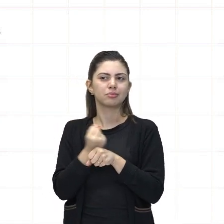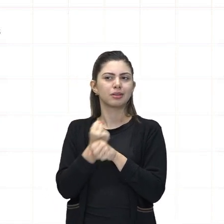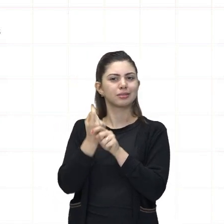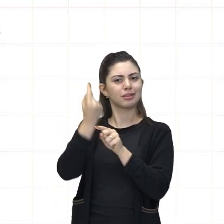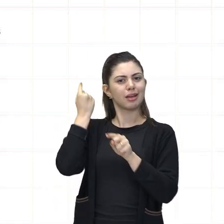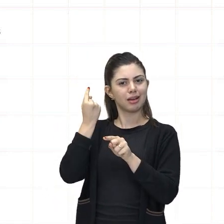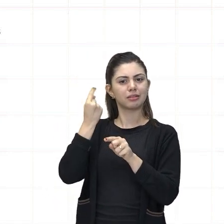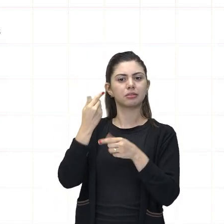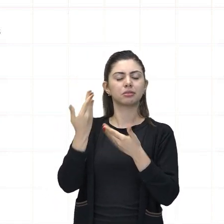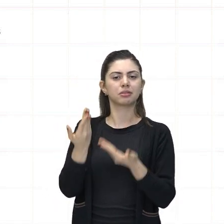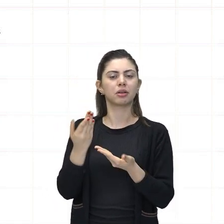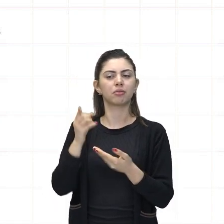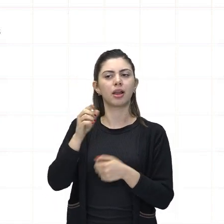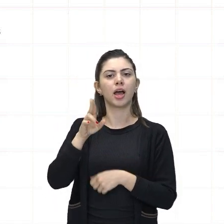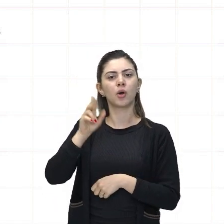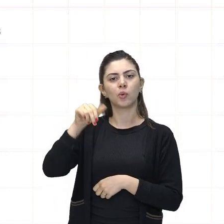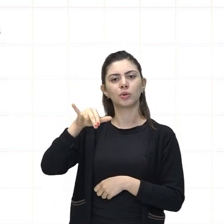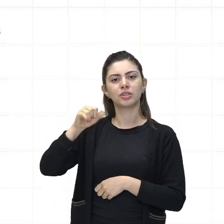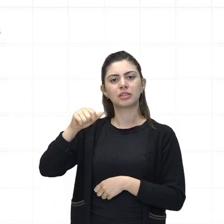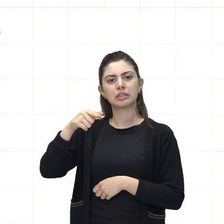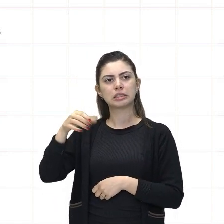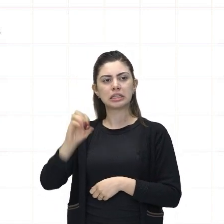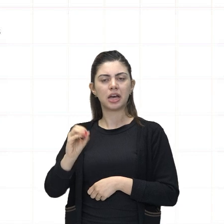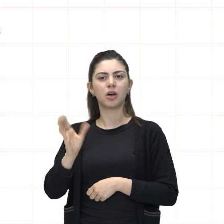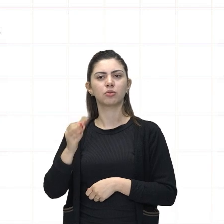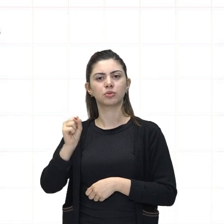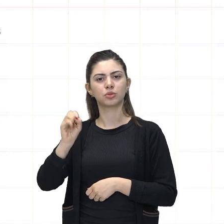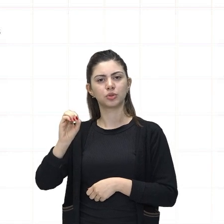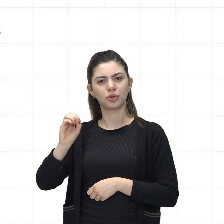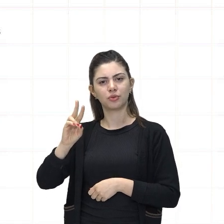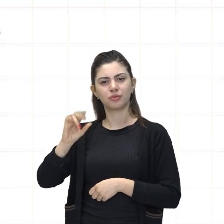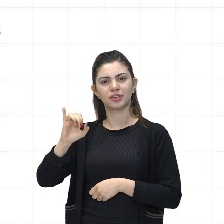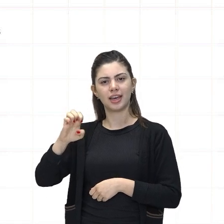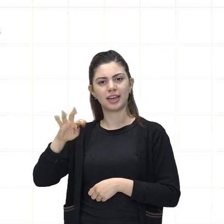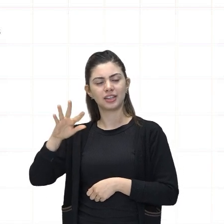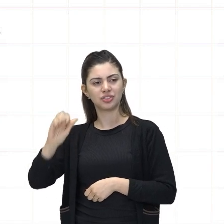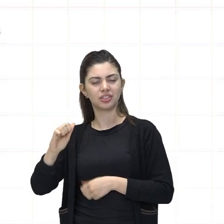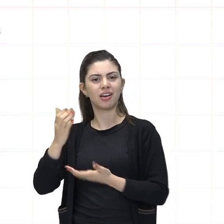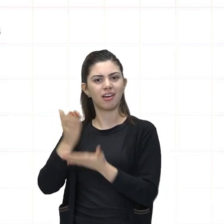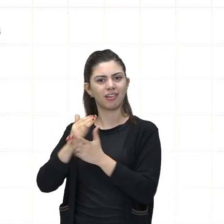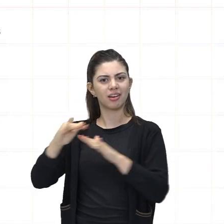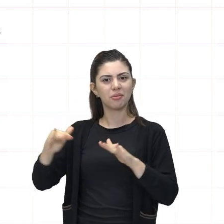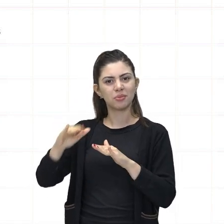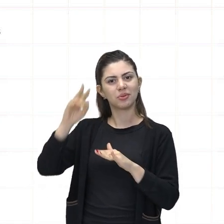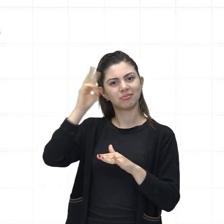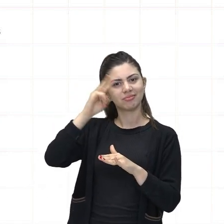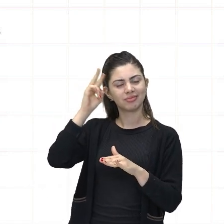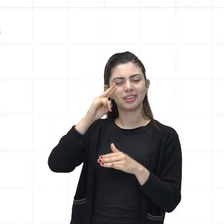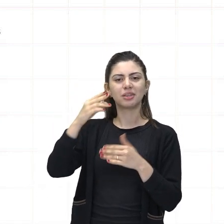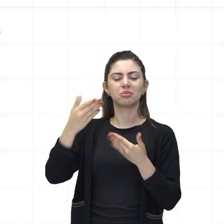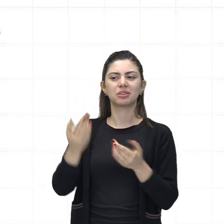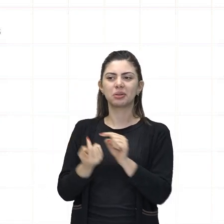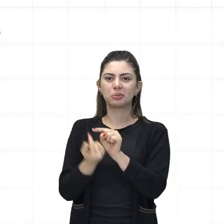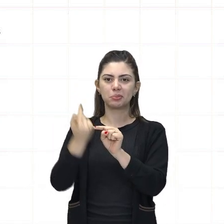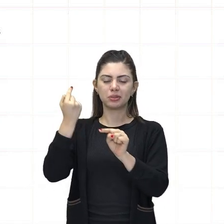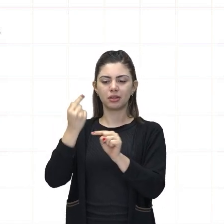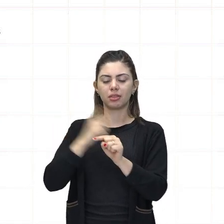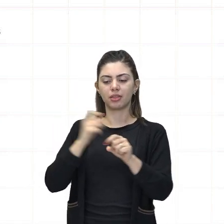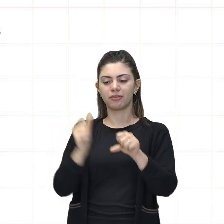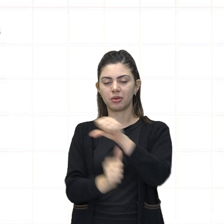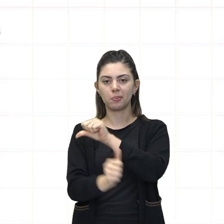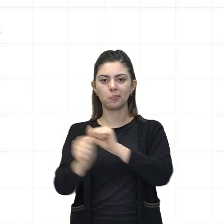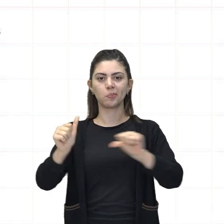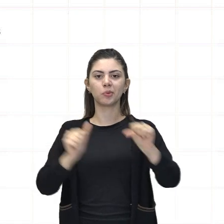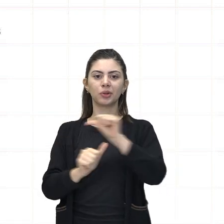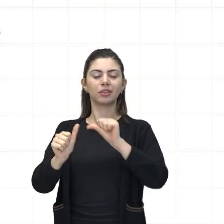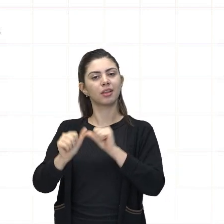Quem imaginaria que a União Soviética, que o mundo socialista iria acabar, né, ia colapsar, ia se tornar a Rússia, voltar